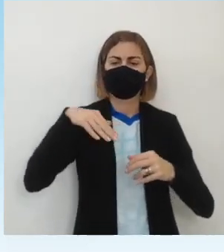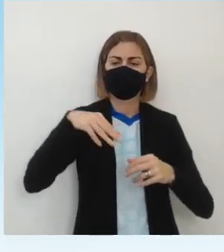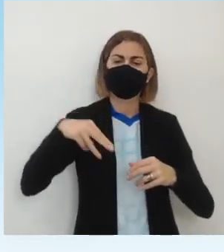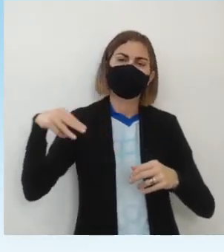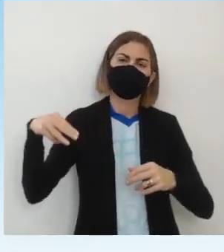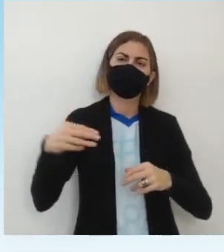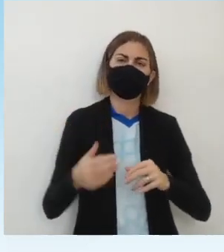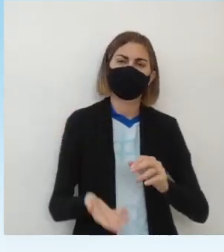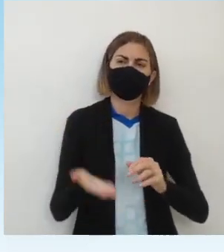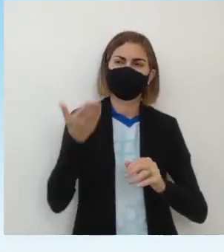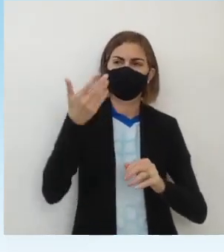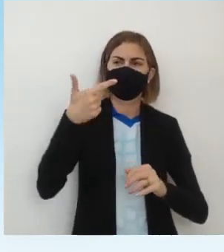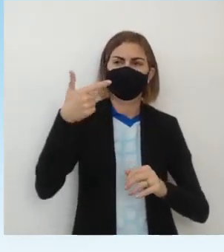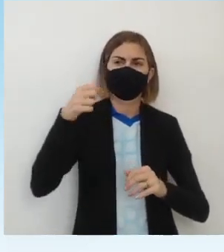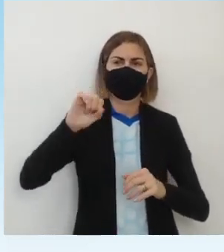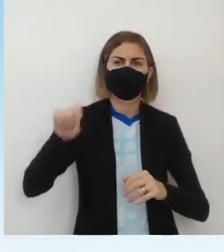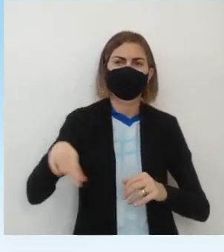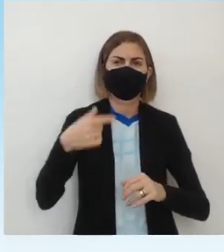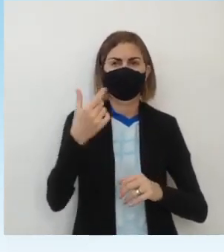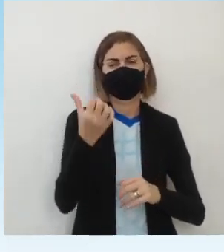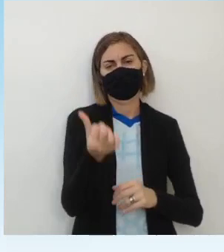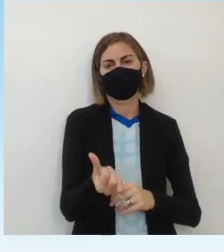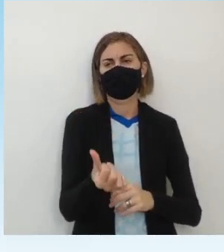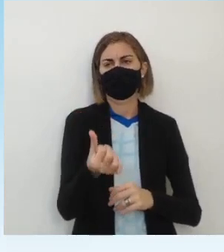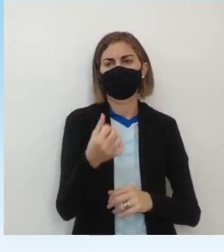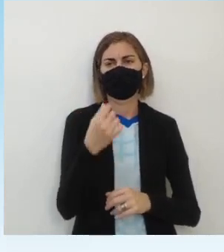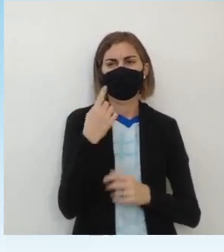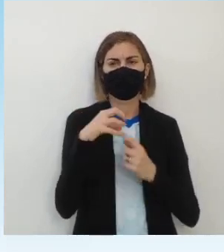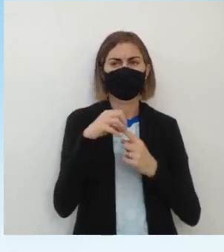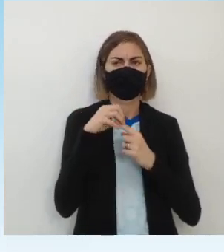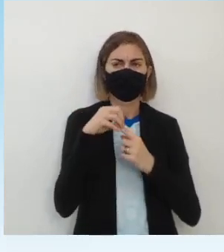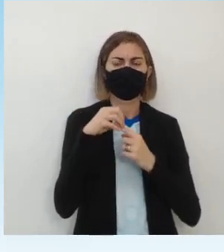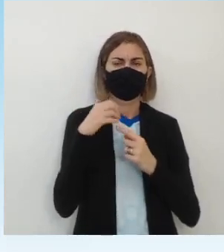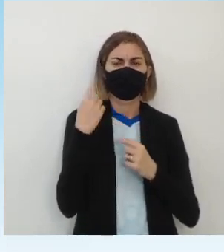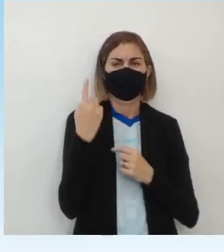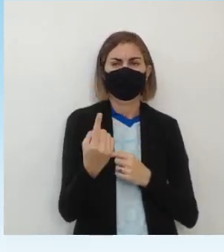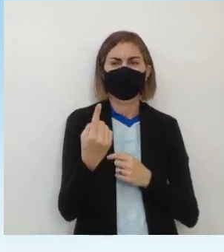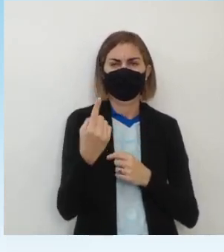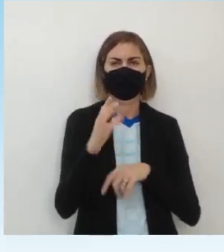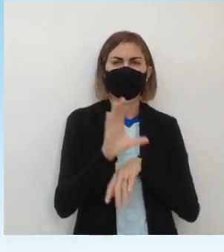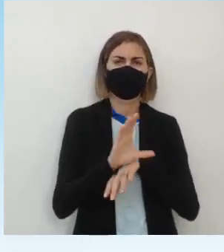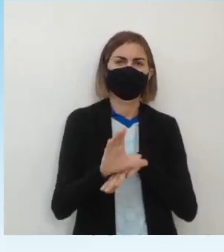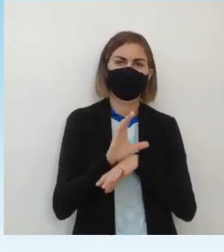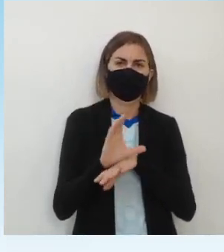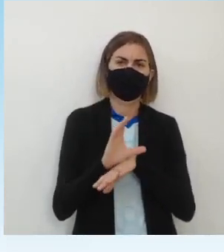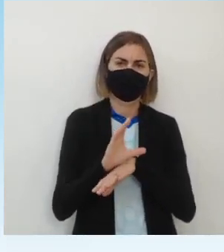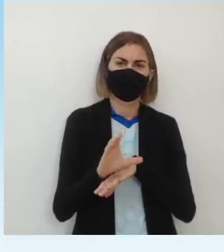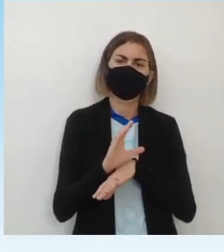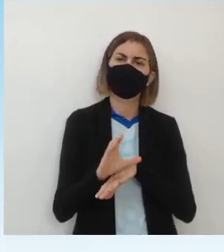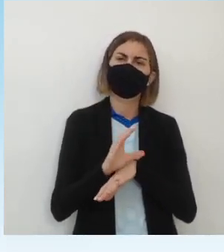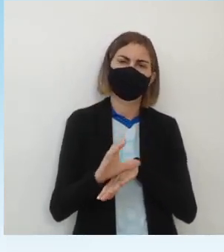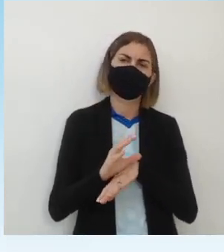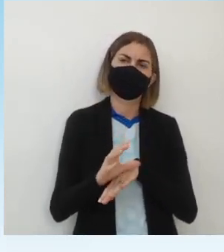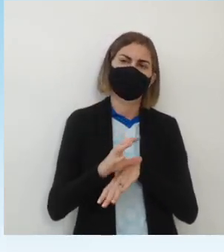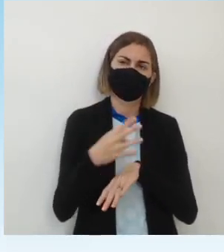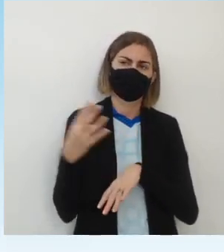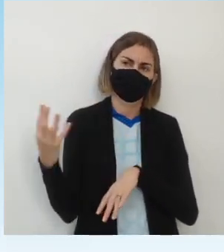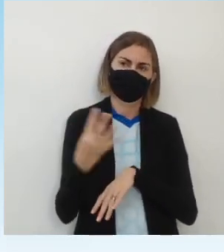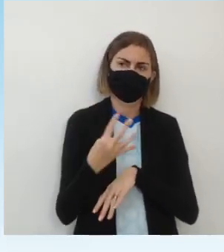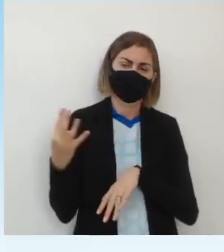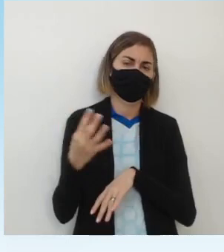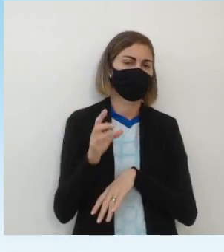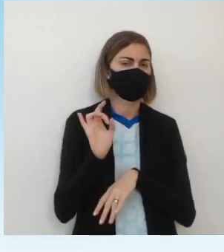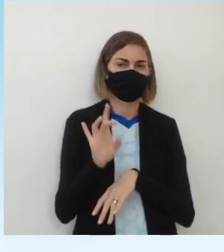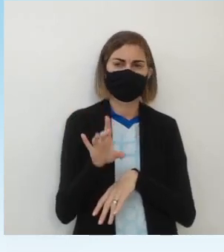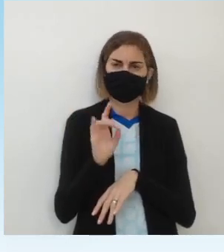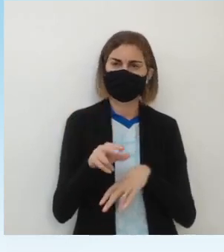molar acima de 28,96. O único aqui em questão é o gás carbônico, cuja massa molar é 44.